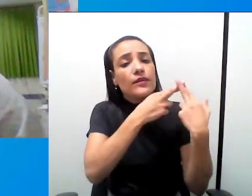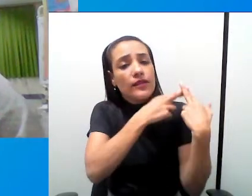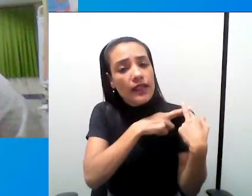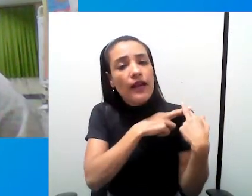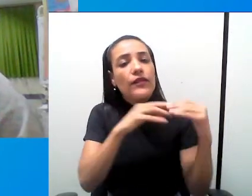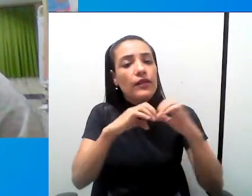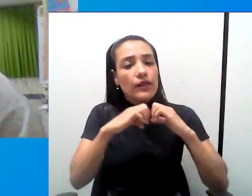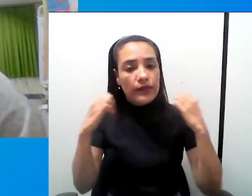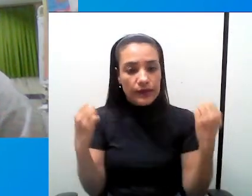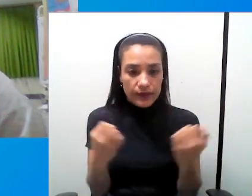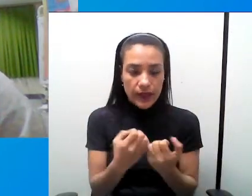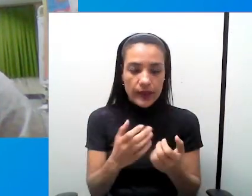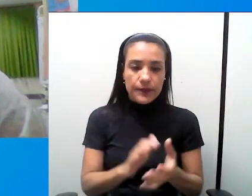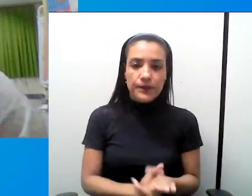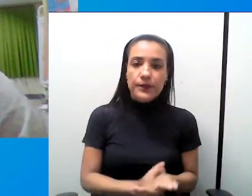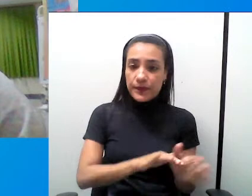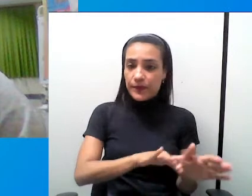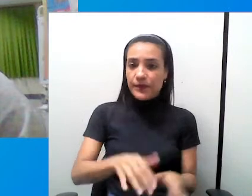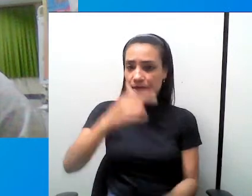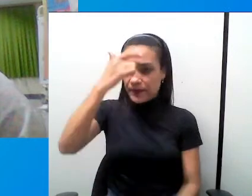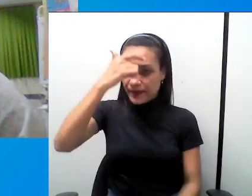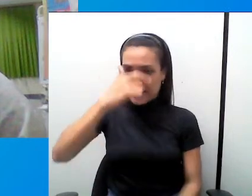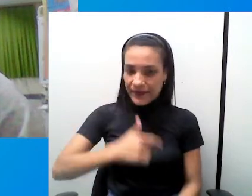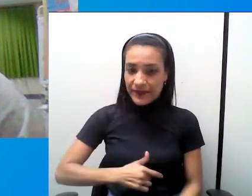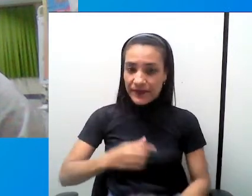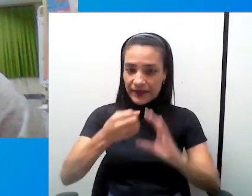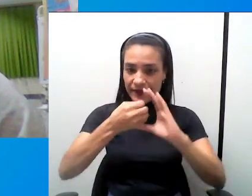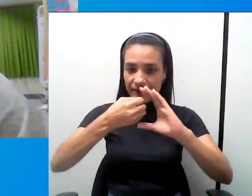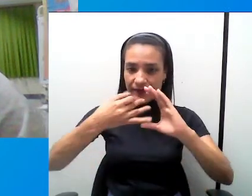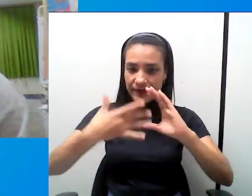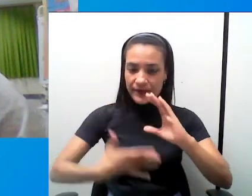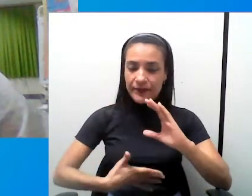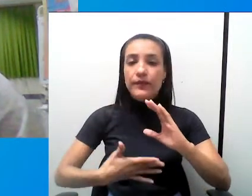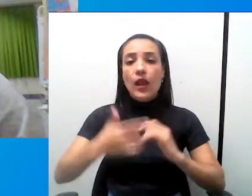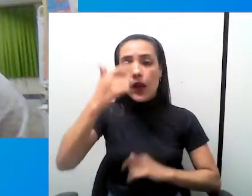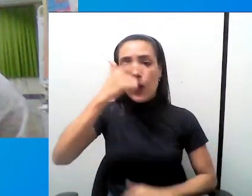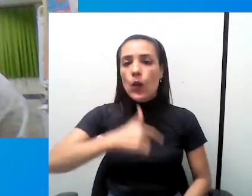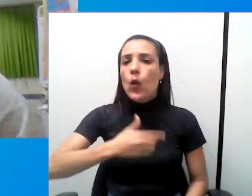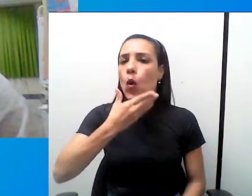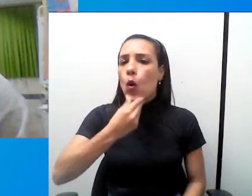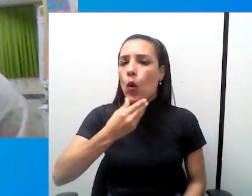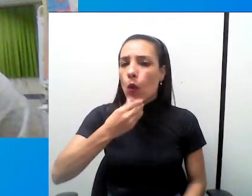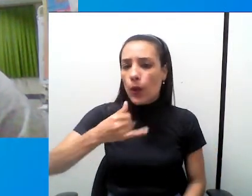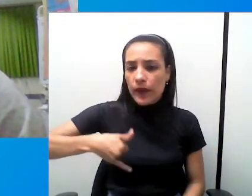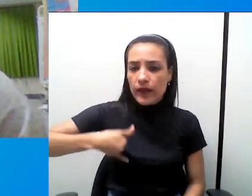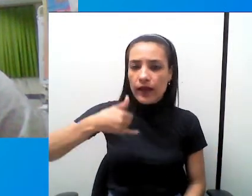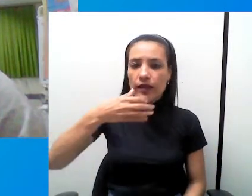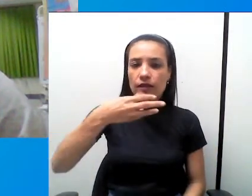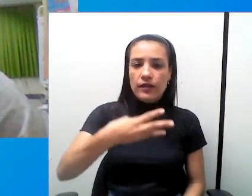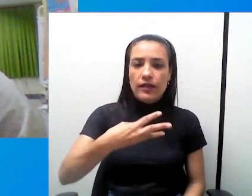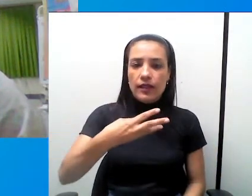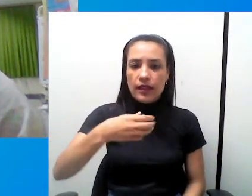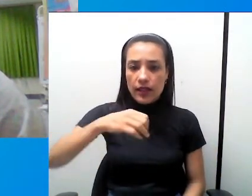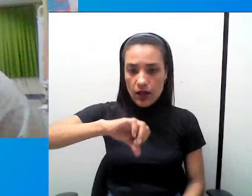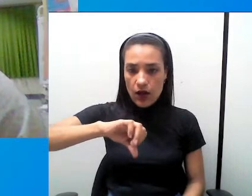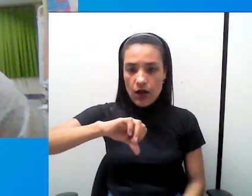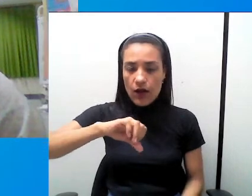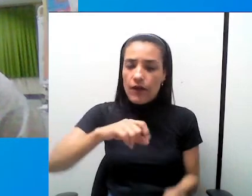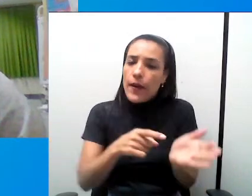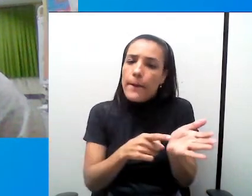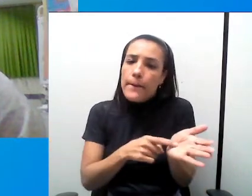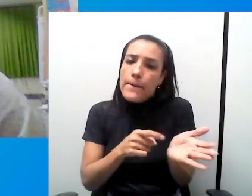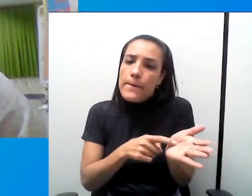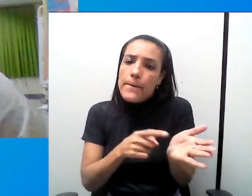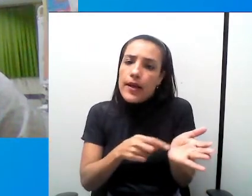à minha descrição. Meu nome é Ricardo, eu sou um homem branco de 39 anos, uso óculos de grau com